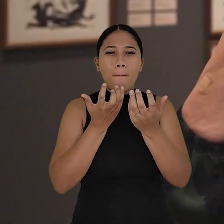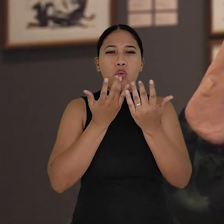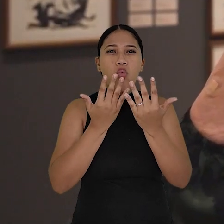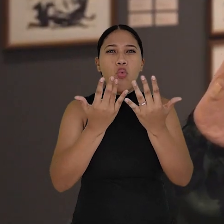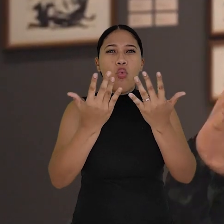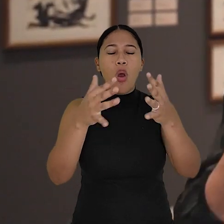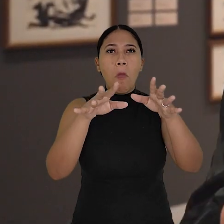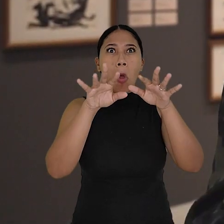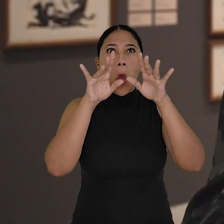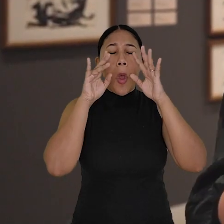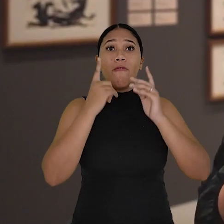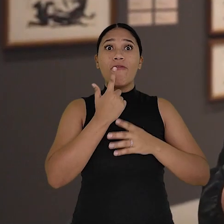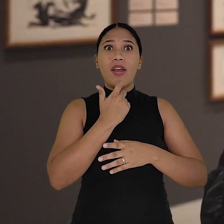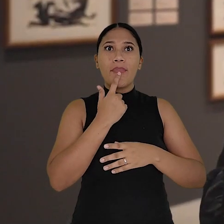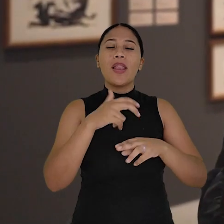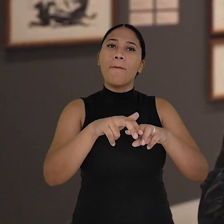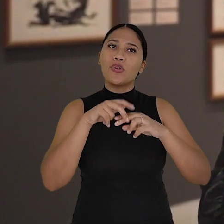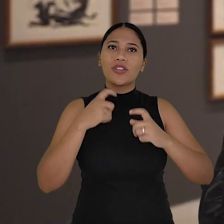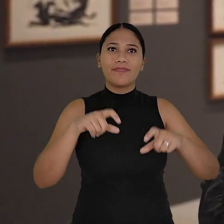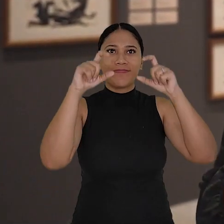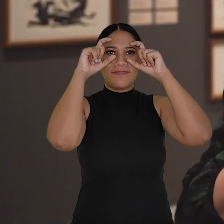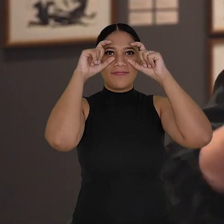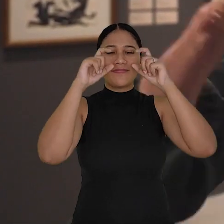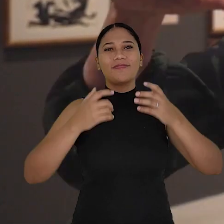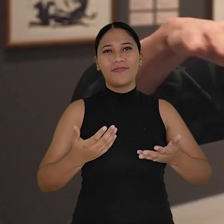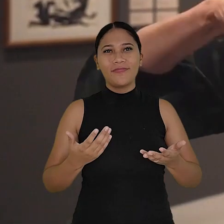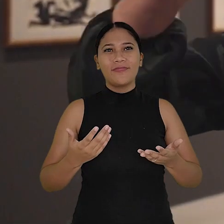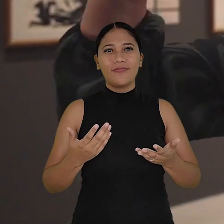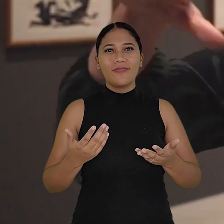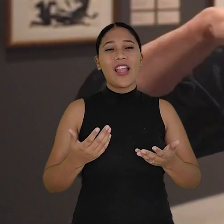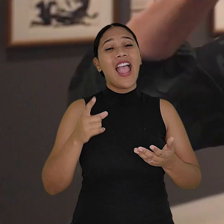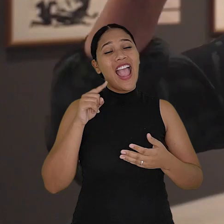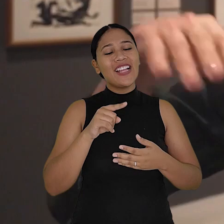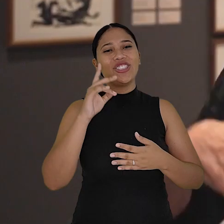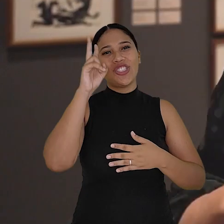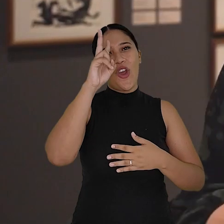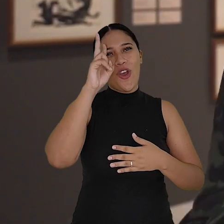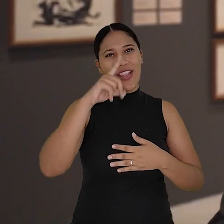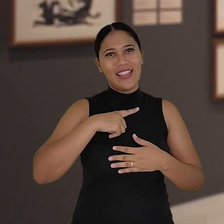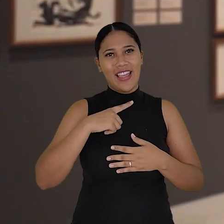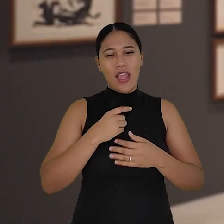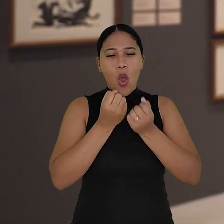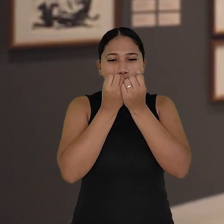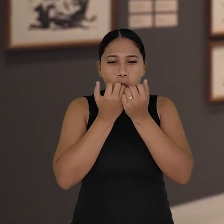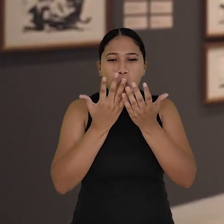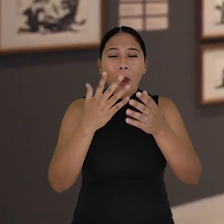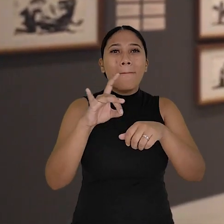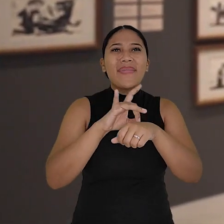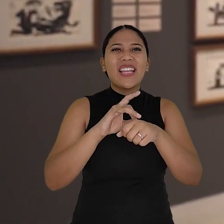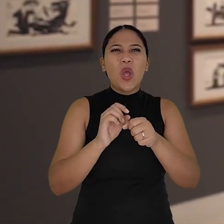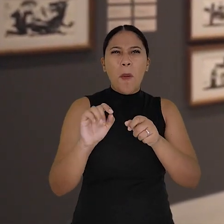deles ficar vermelho, aí por isso que eles usam óculos escuro, né? Então tem todas as histórias. Então o que